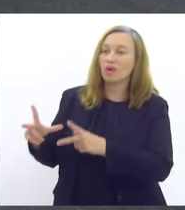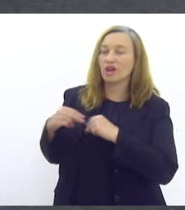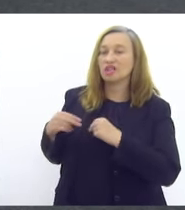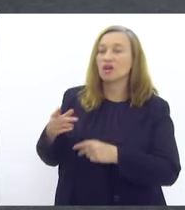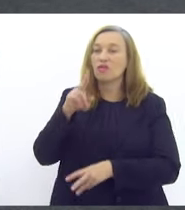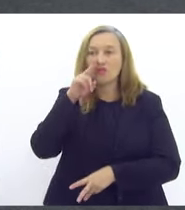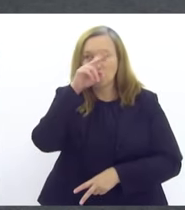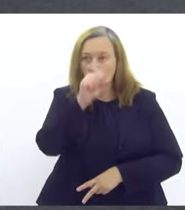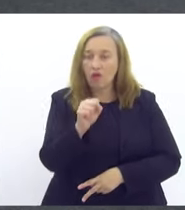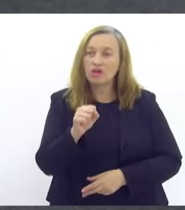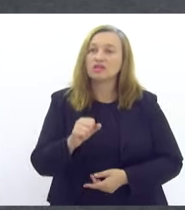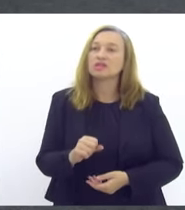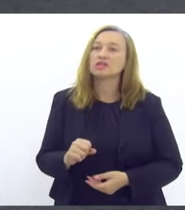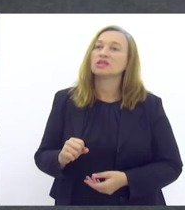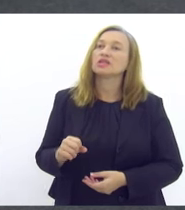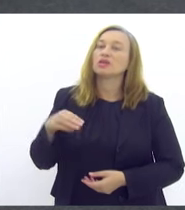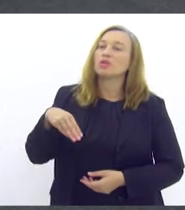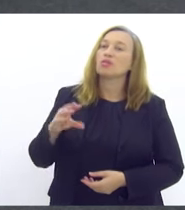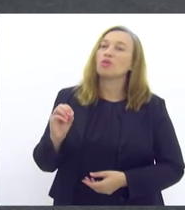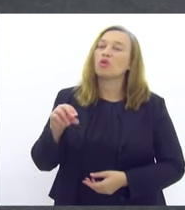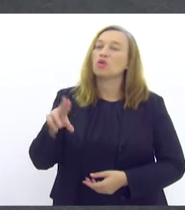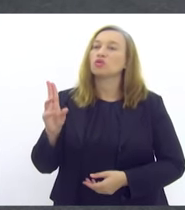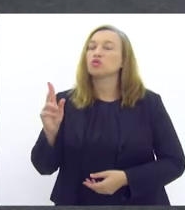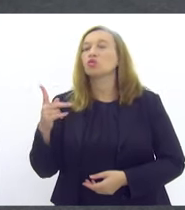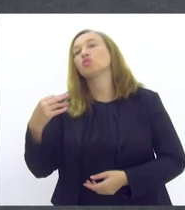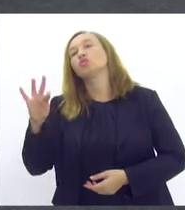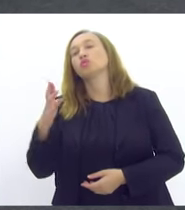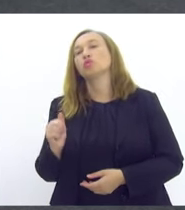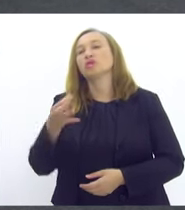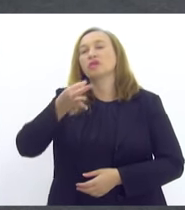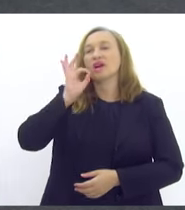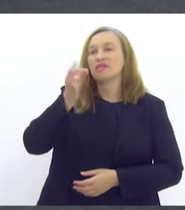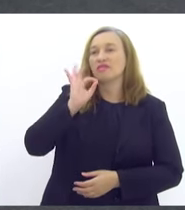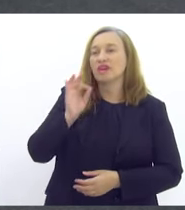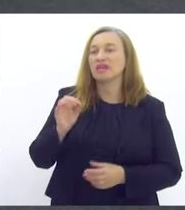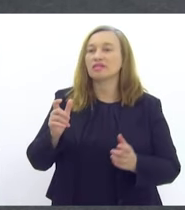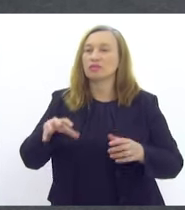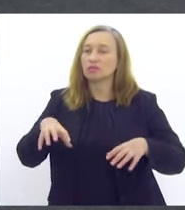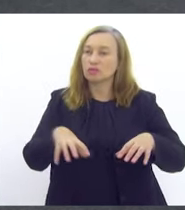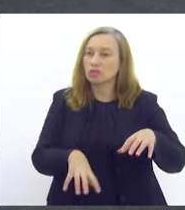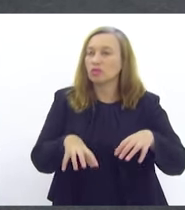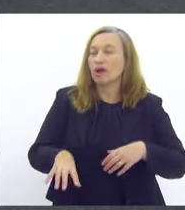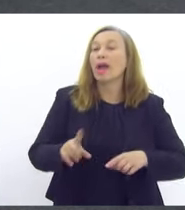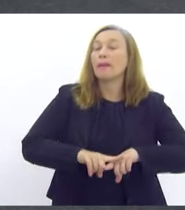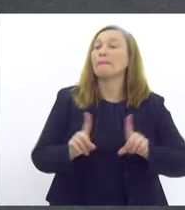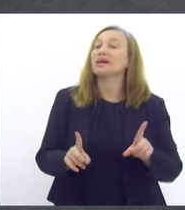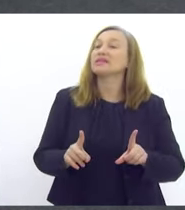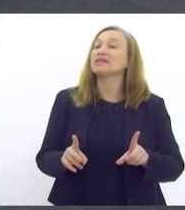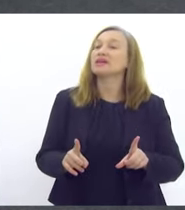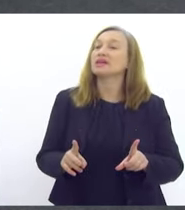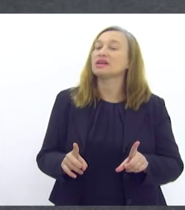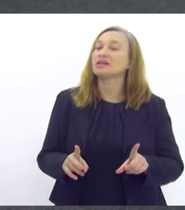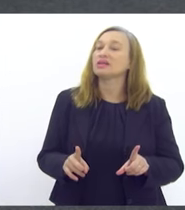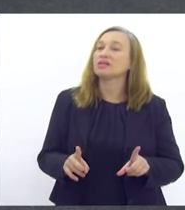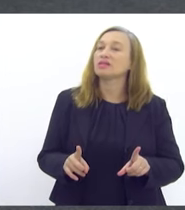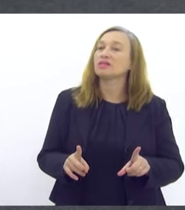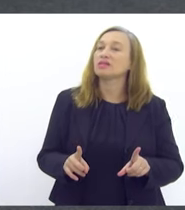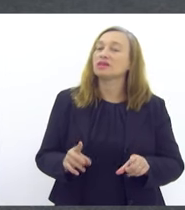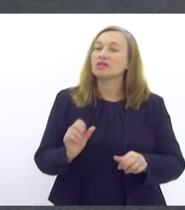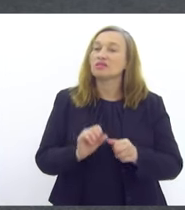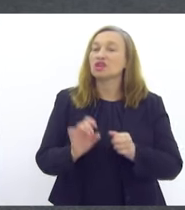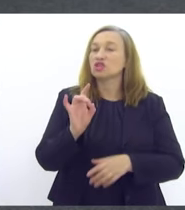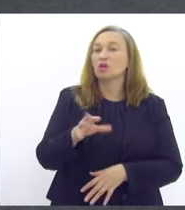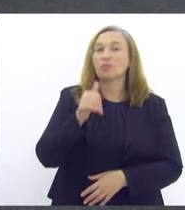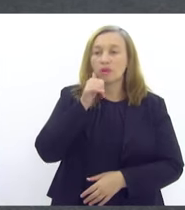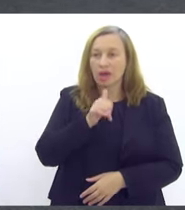forte da monocultura do café na região, mas essa era algo protagonizado essencialmente por